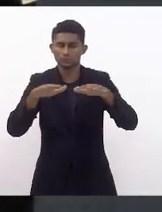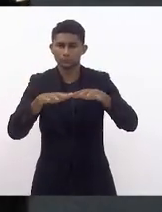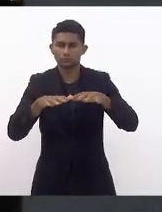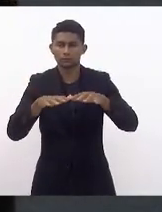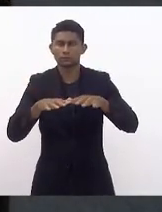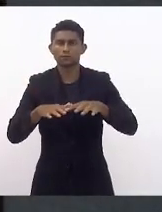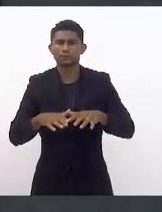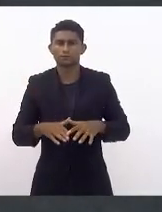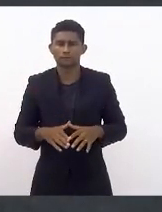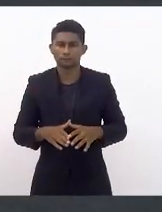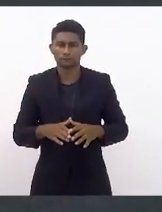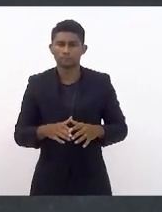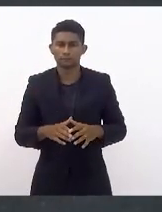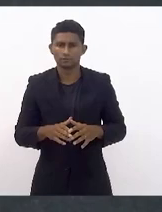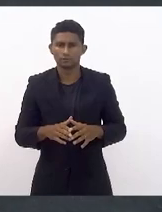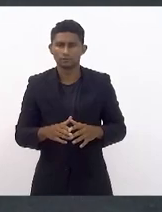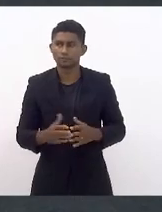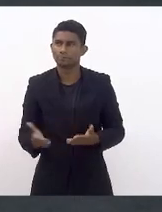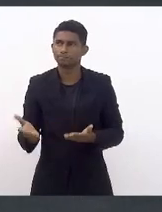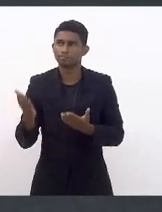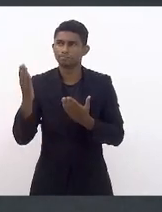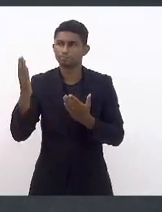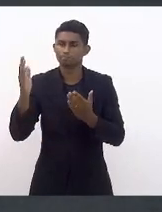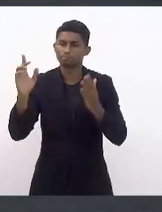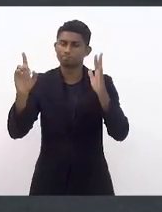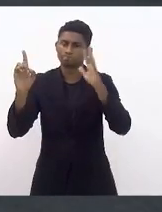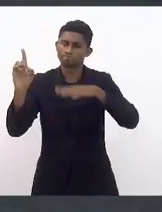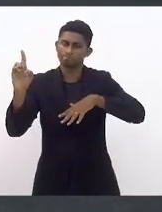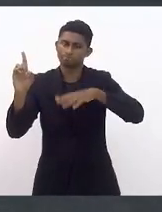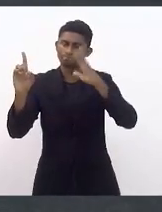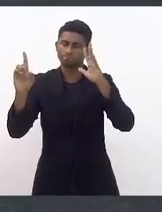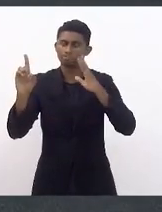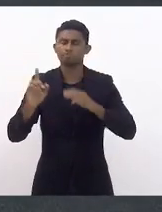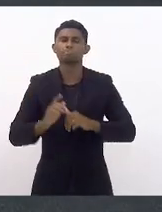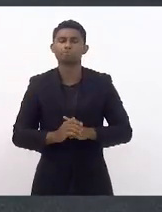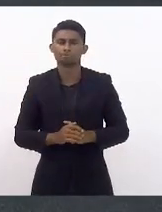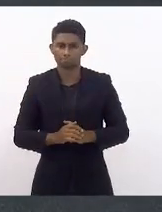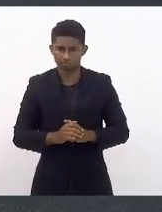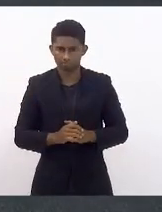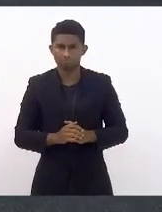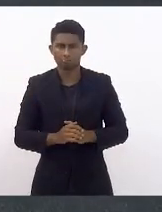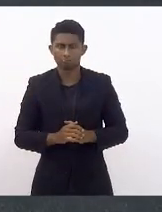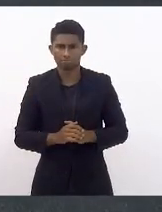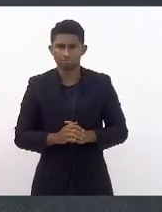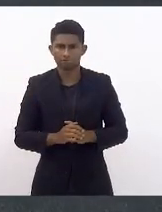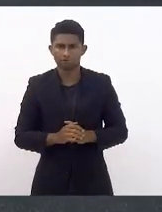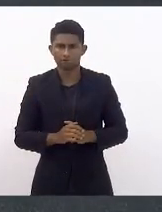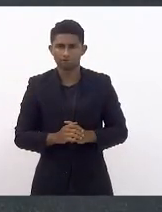Louvar, tu és.